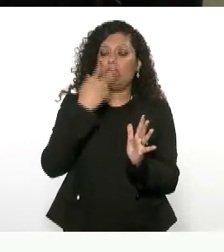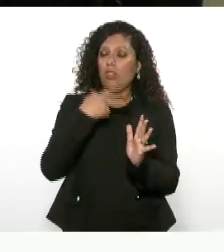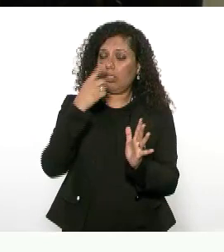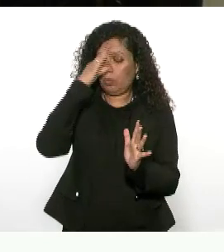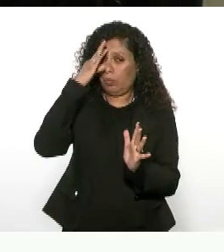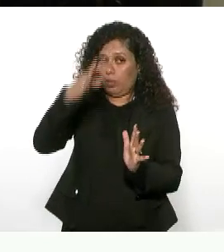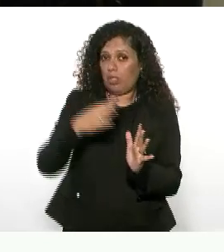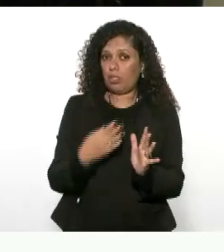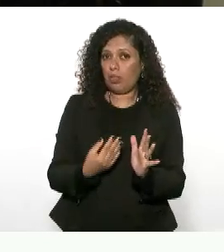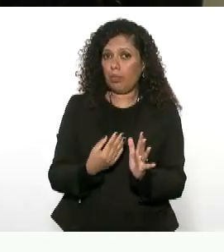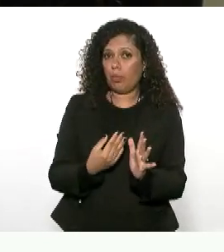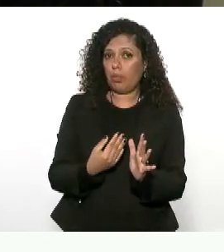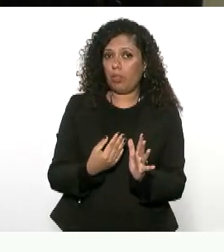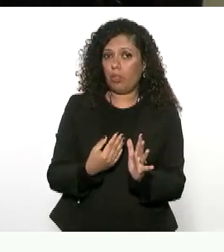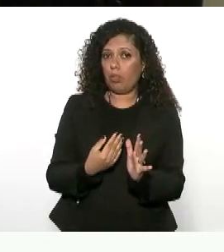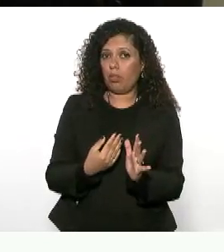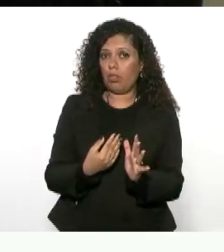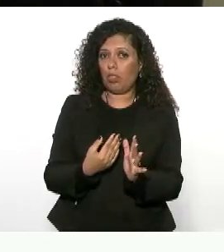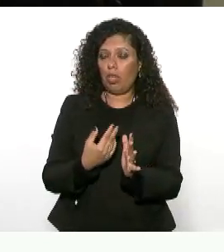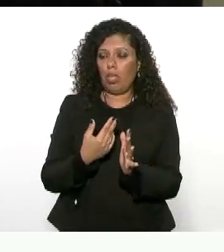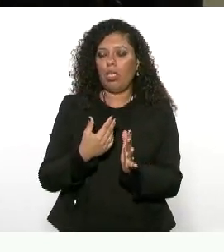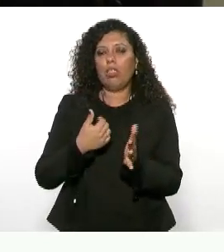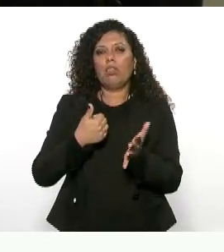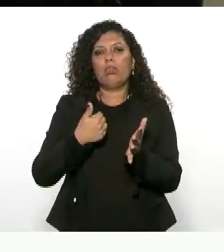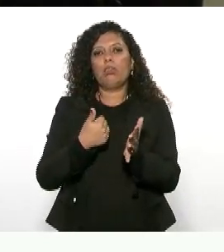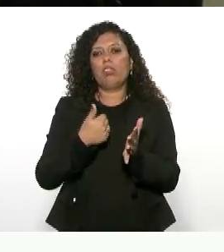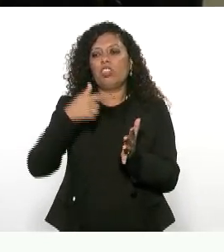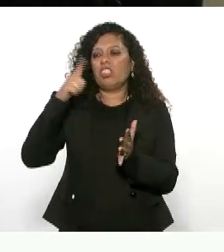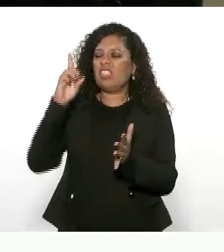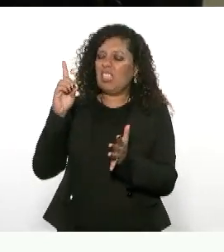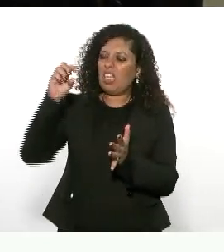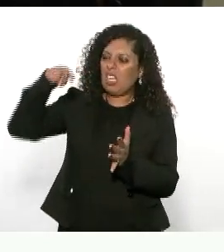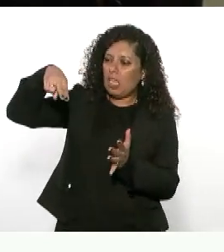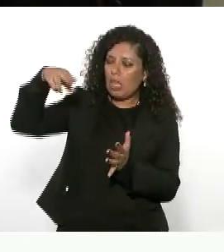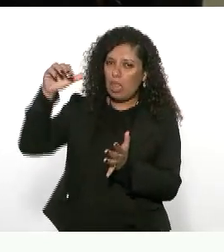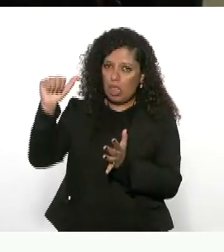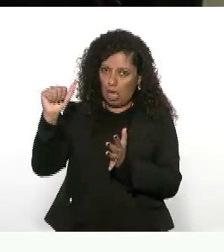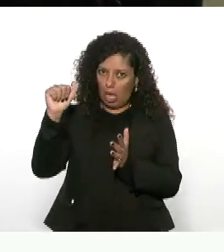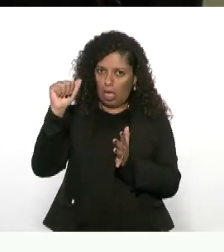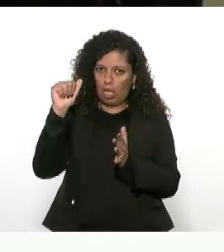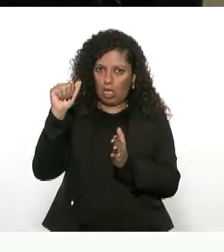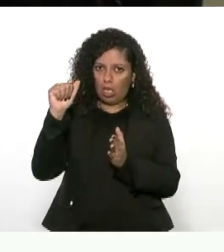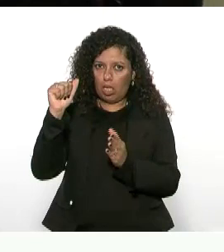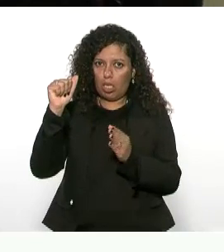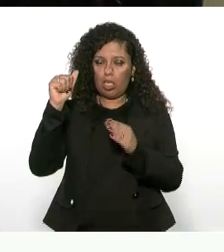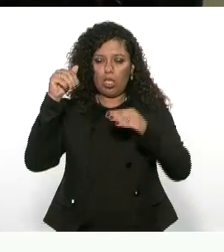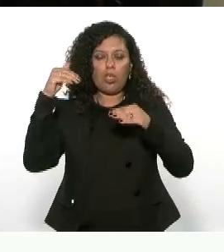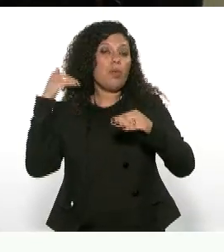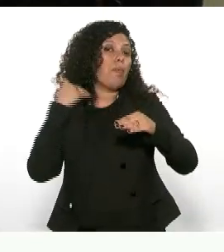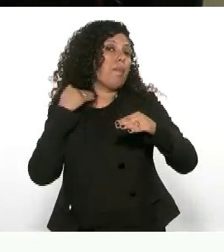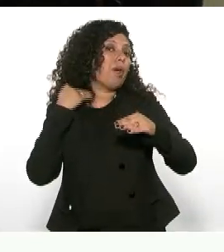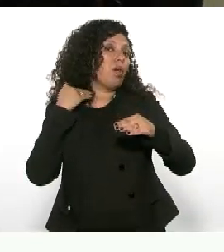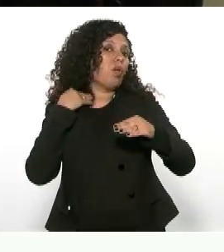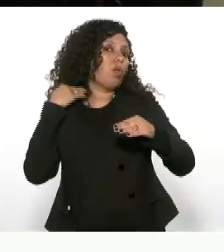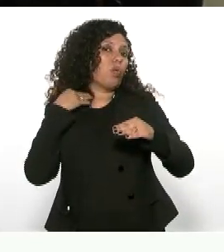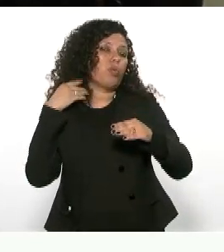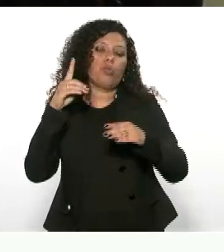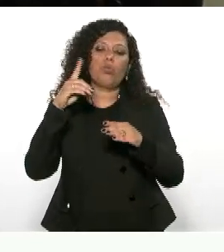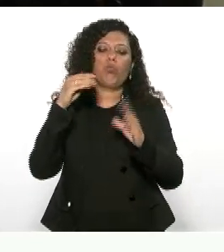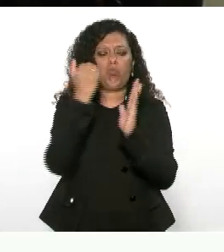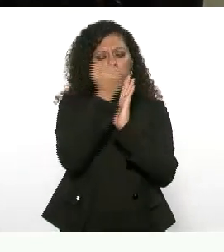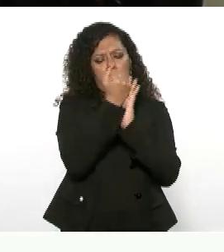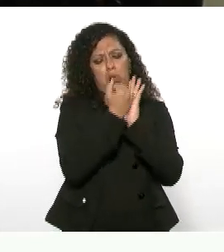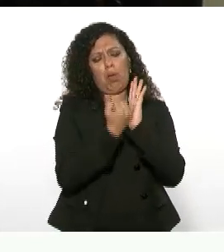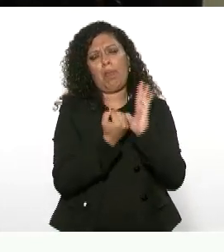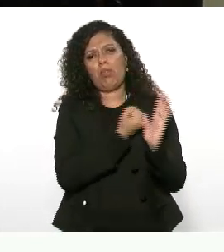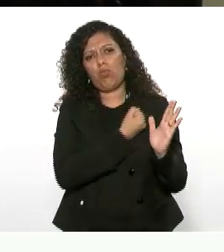relacionados à questão de perfil genético e base de dados. O EIFES passou para a Polícia Federal, depois de